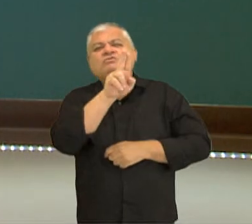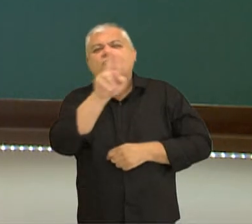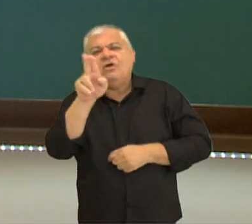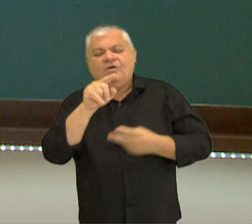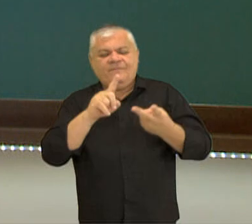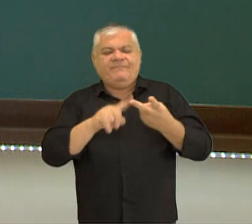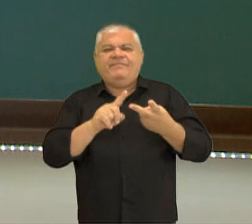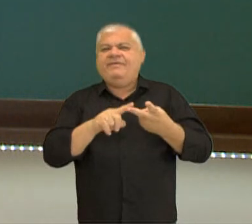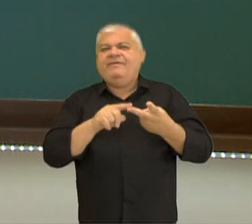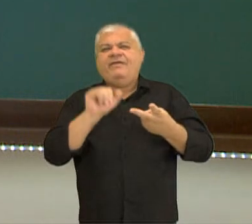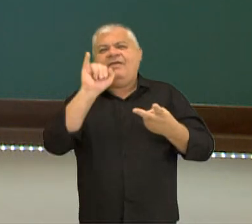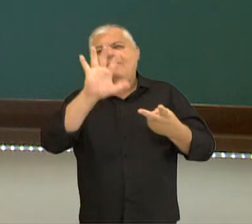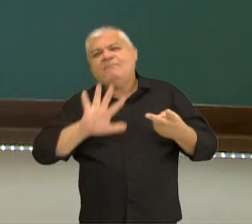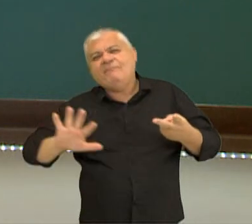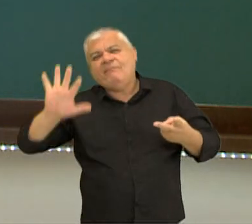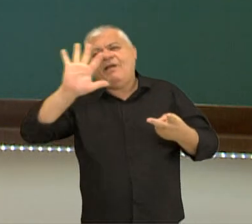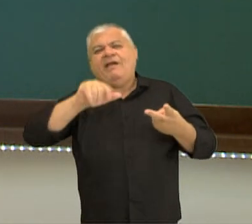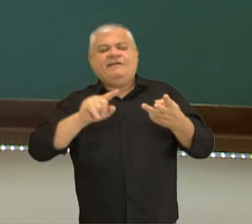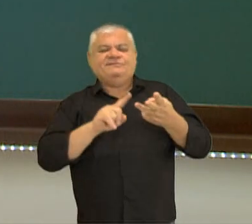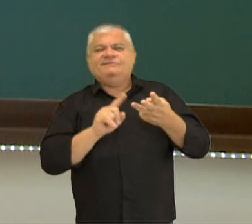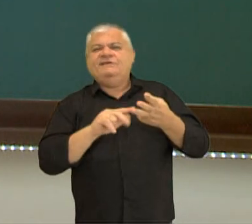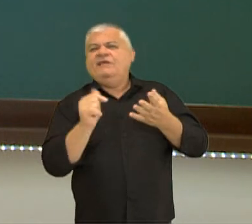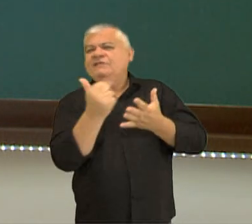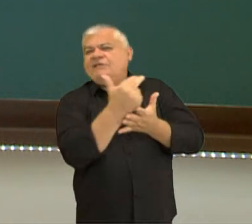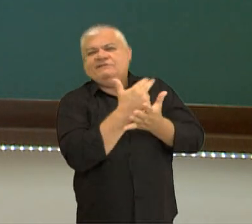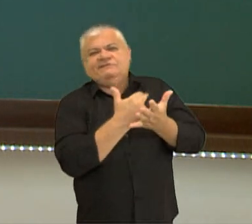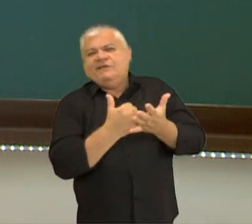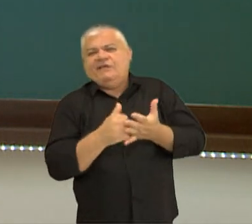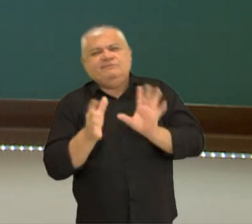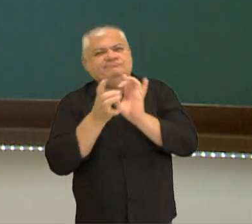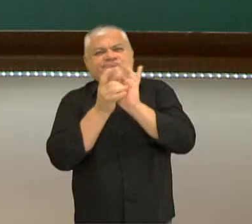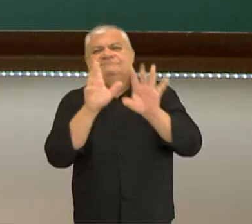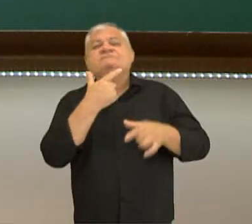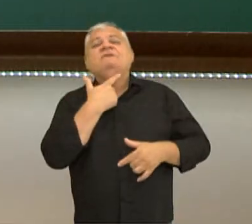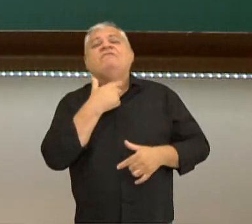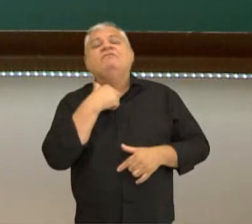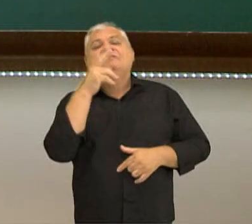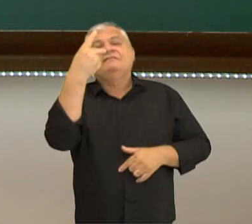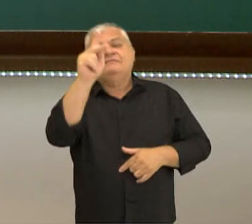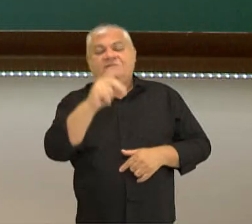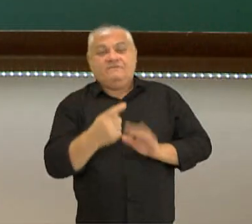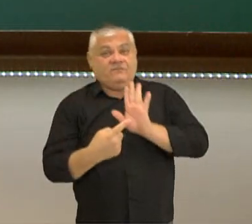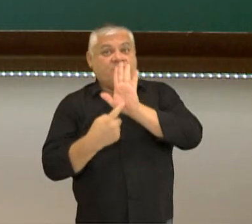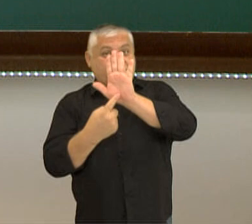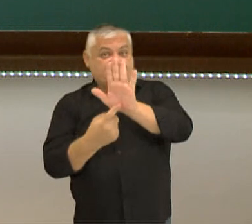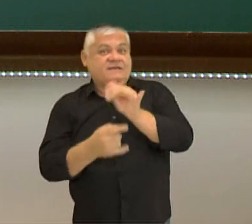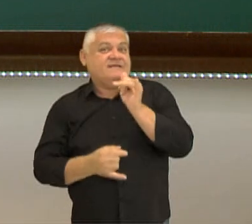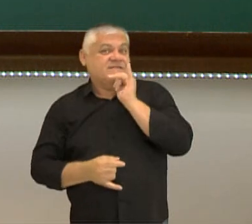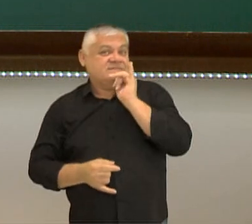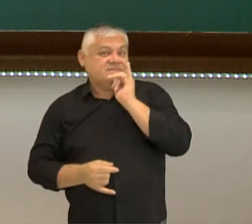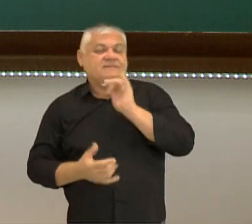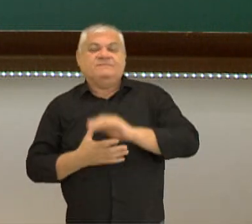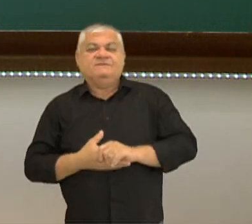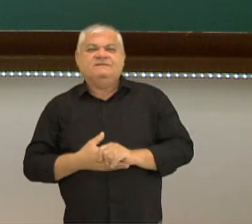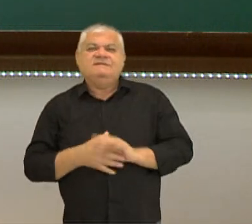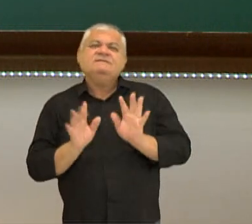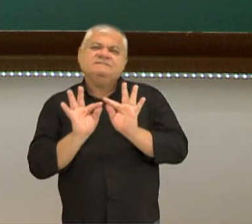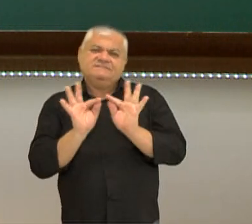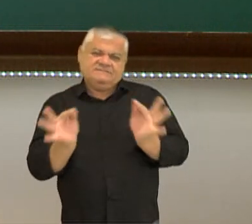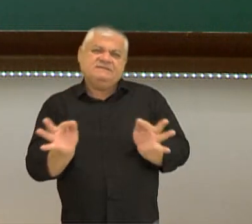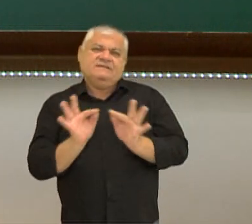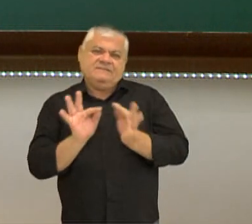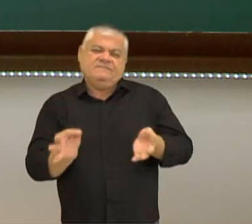pode ser uma imagem, um desenho que você queira fazer, tá bom? A professora trouxe um exemplo, né, de um stencil aqui, bem